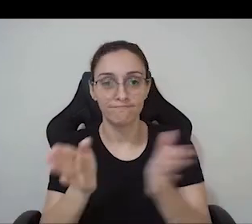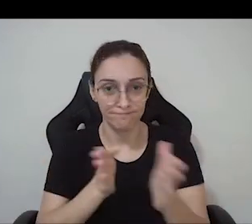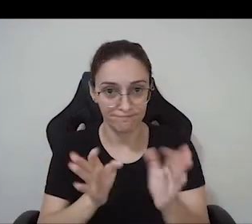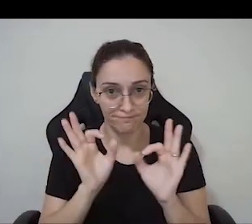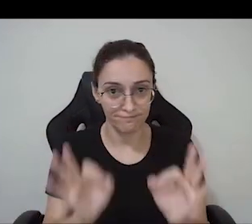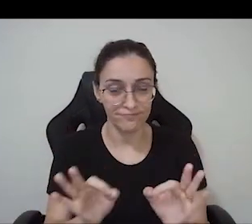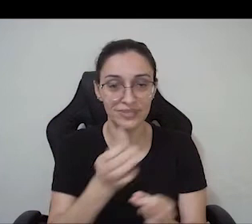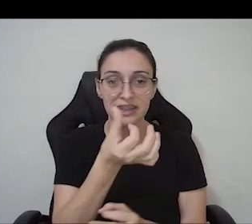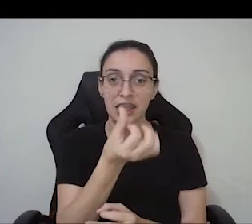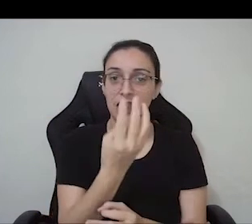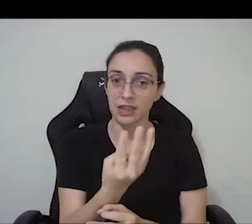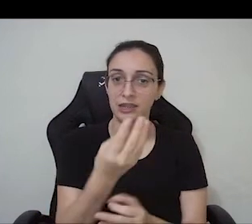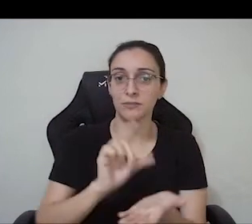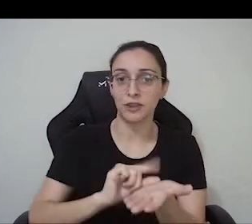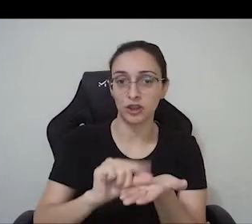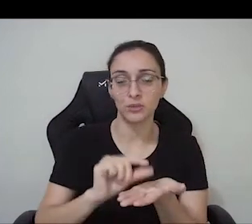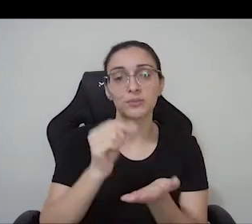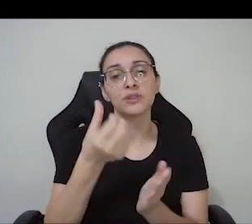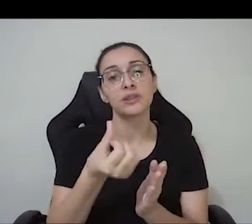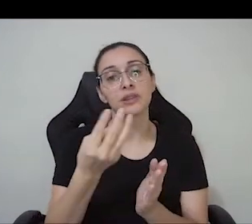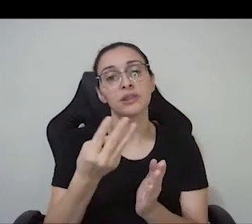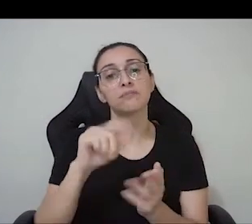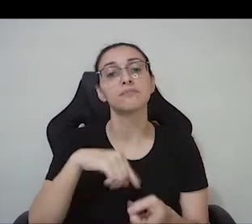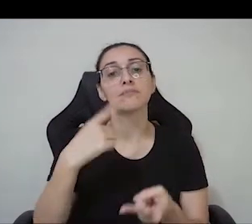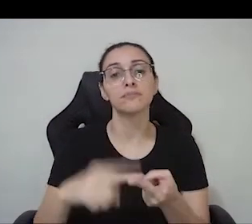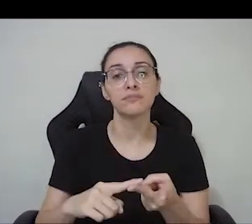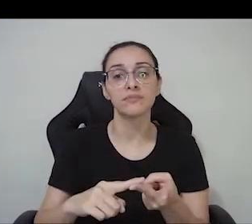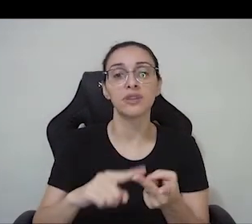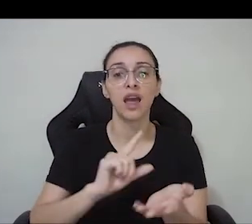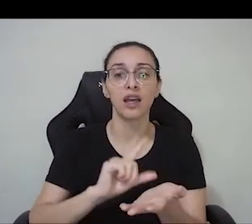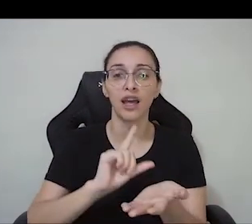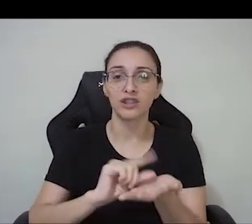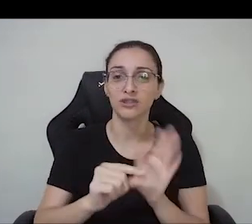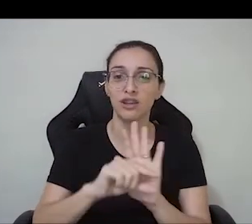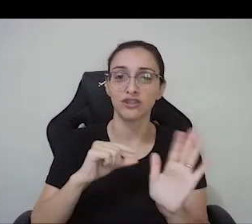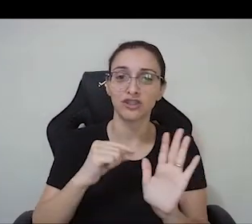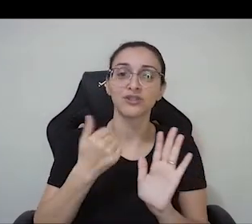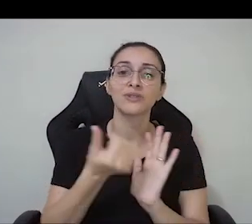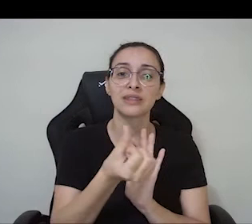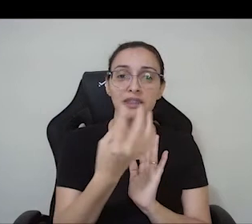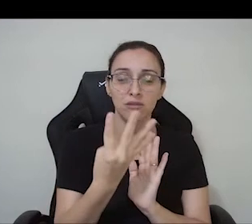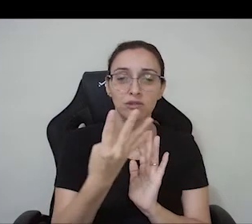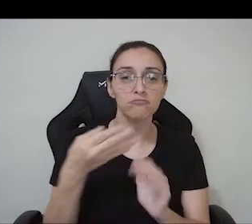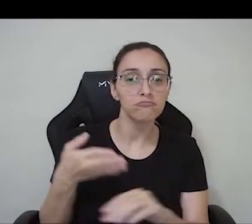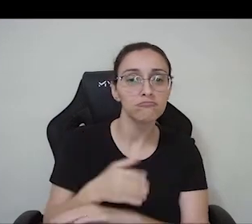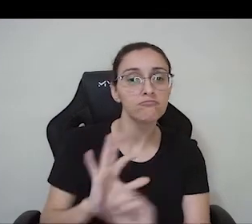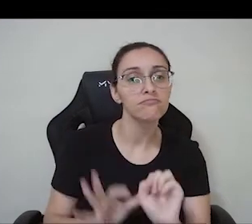acessibilidade, o artigo 63, e o artigo 64, que fala que é garantido o acesso.